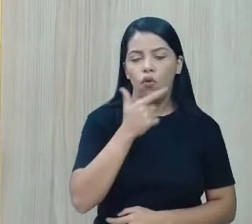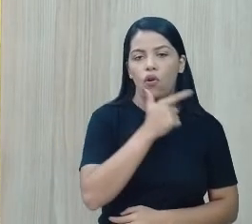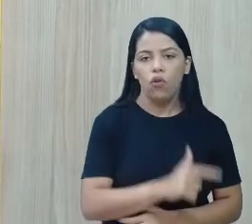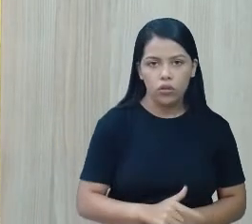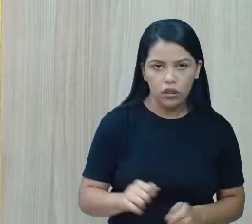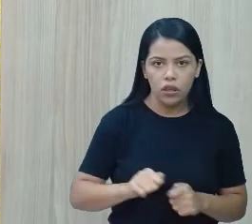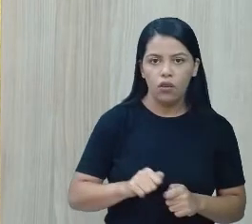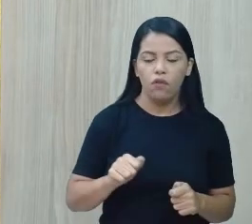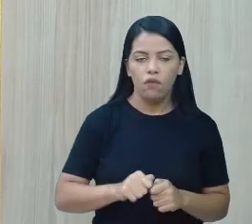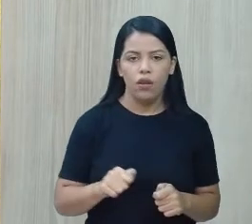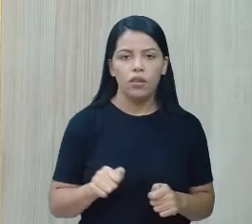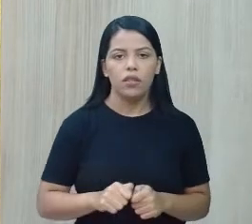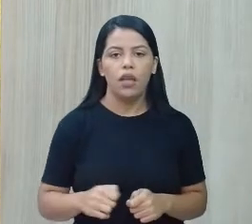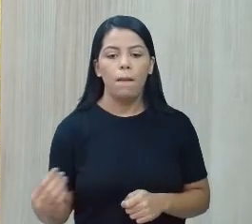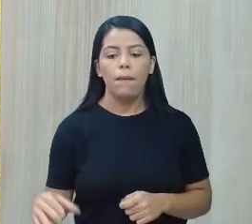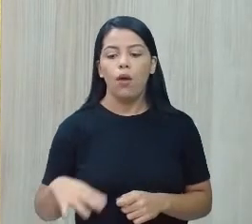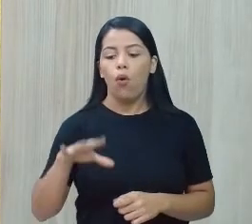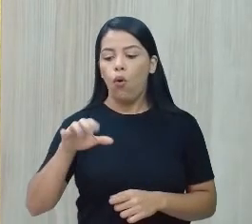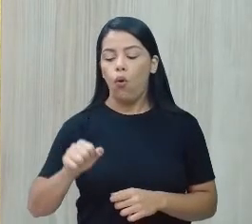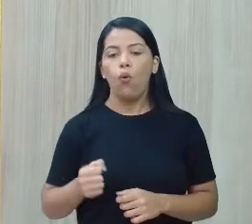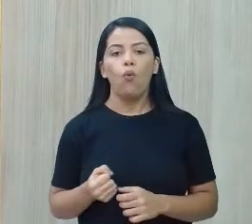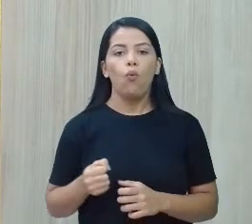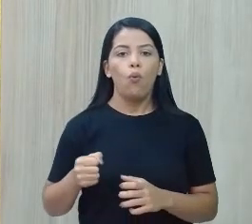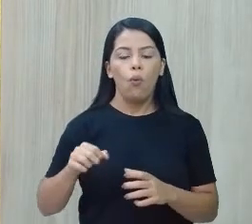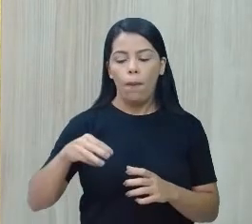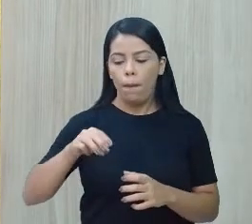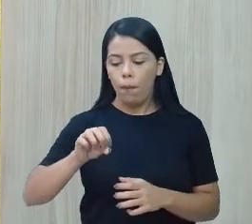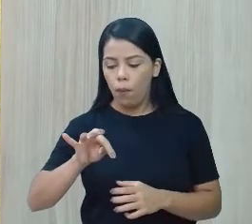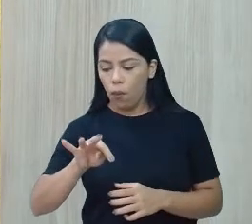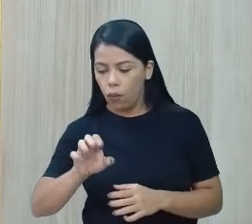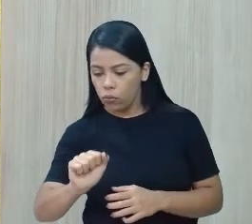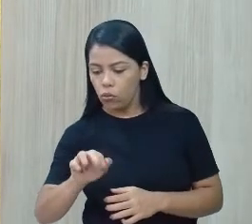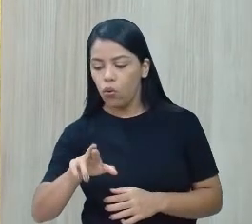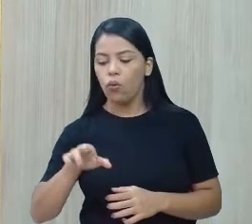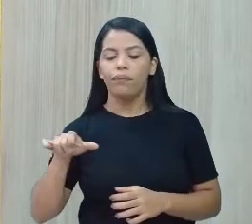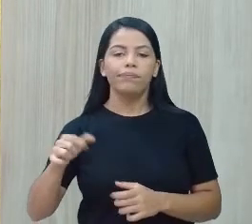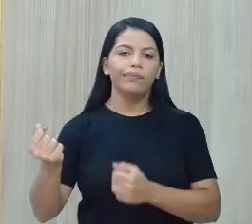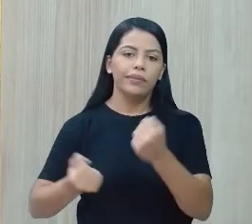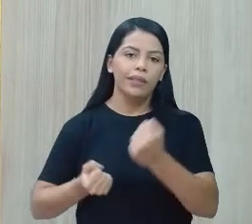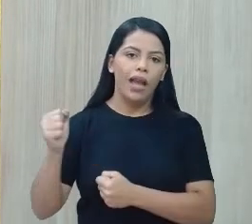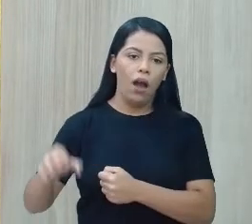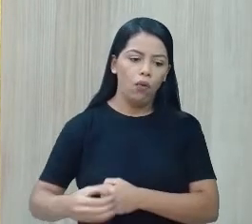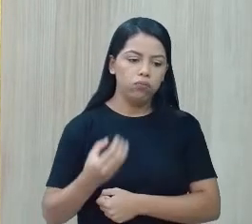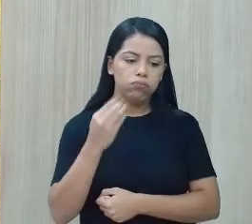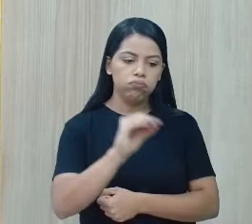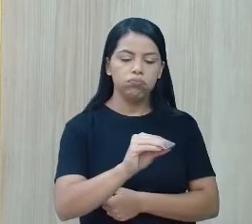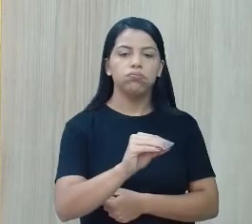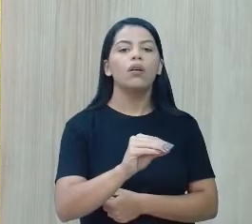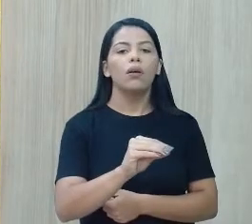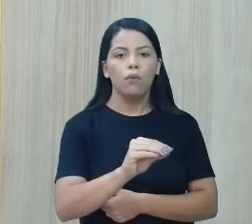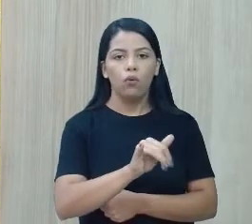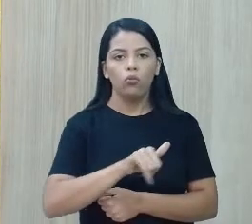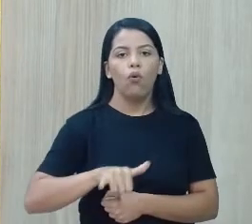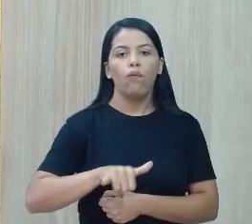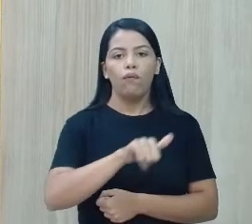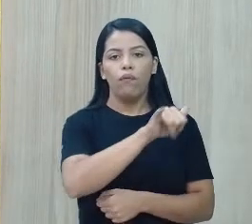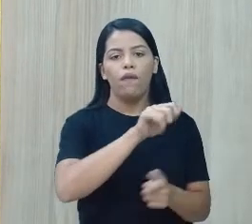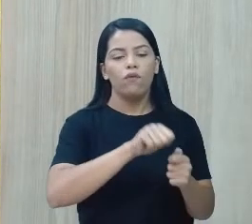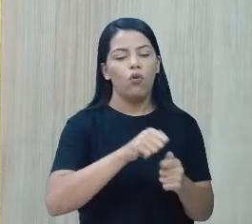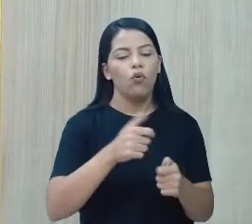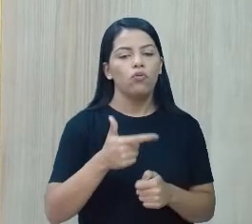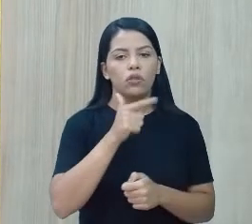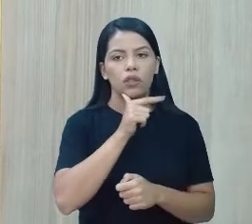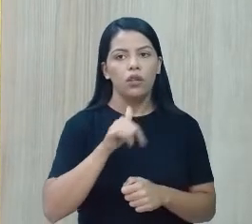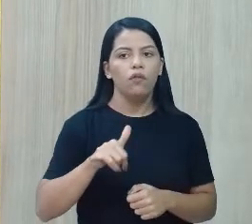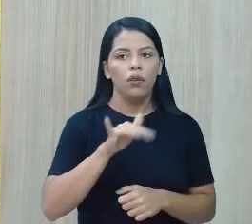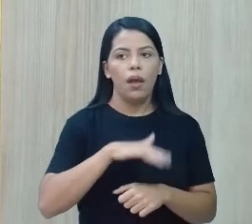né, um motor de carro, e aí foi outro processo. Conseguiram fazer uma viagem e voar mais tempo, né, do que o 14